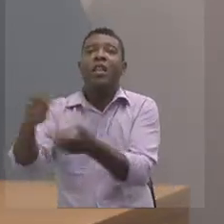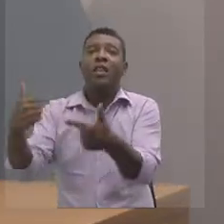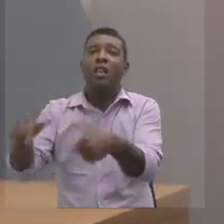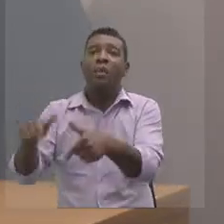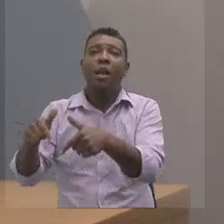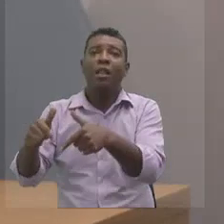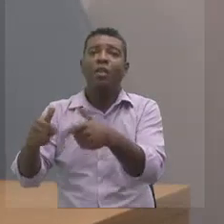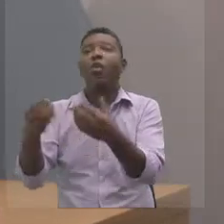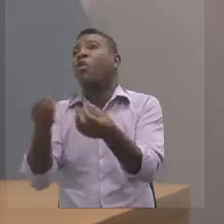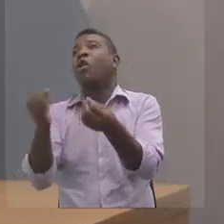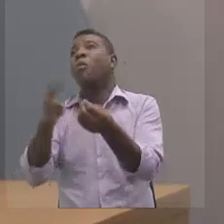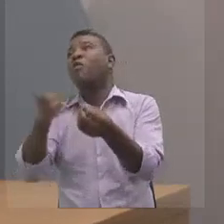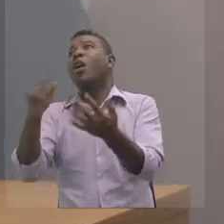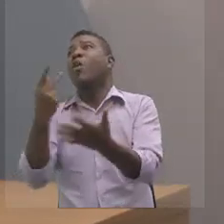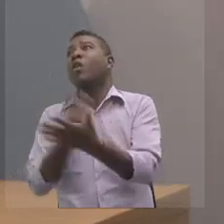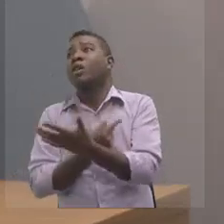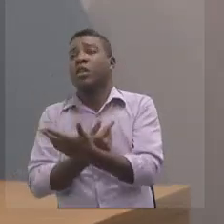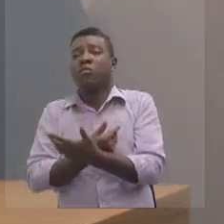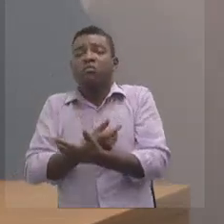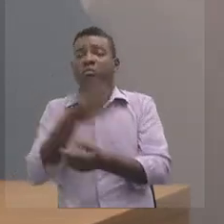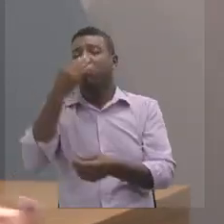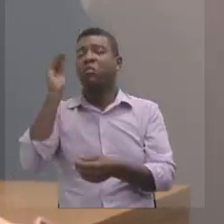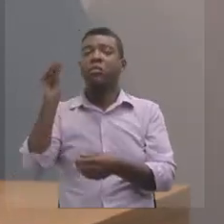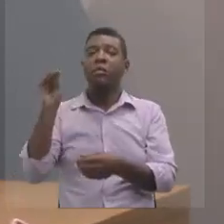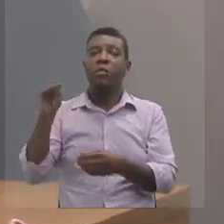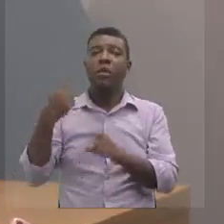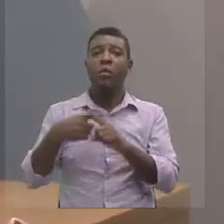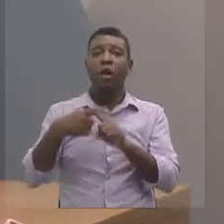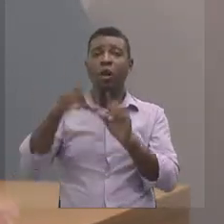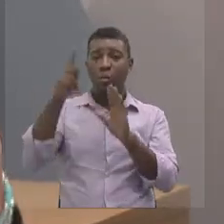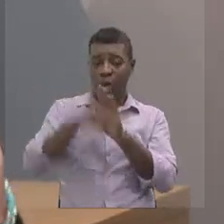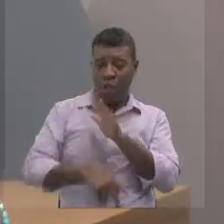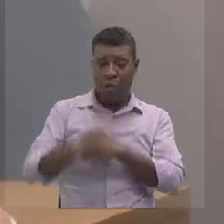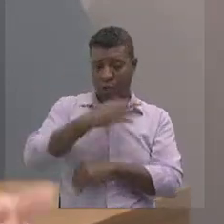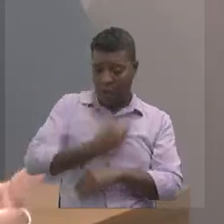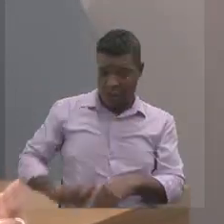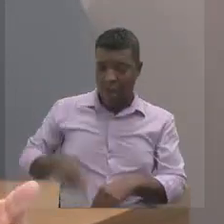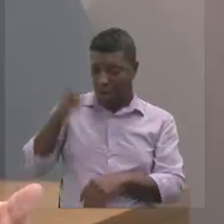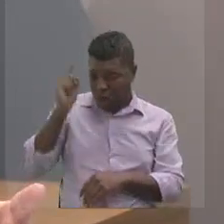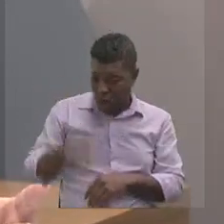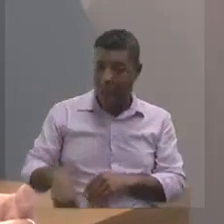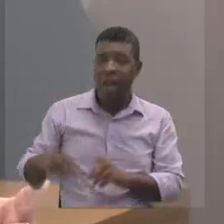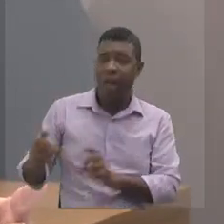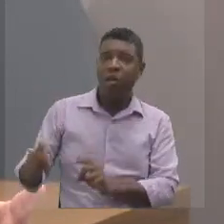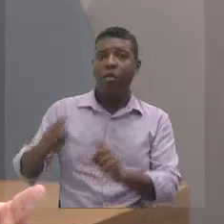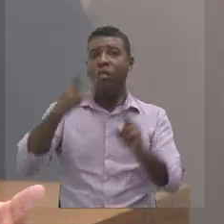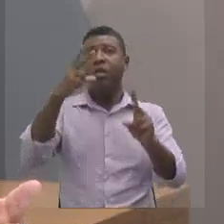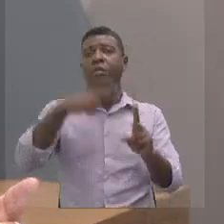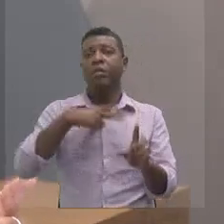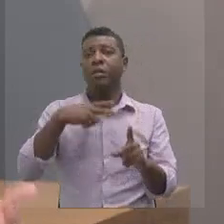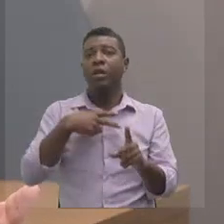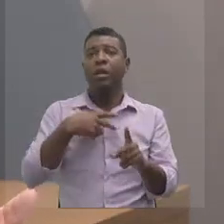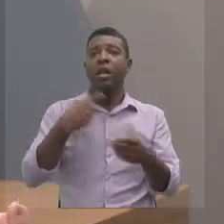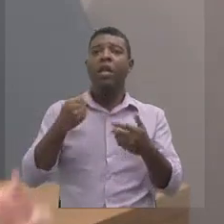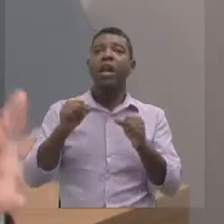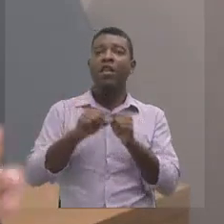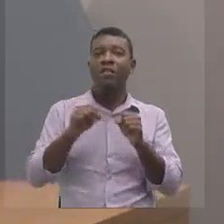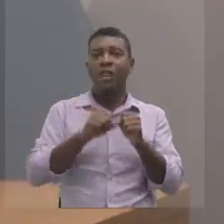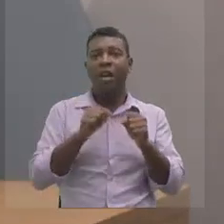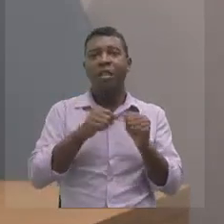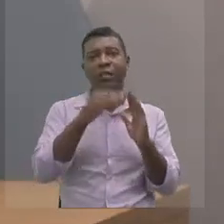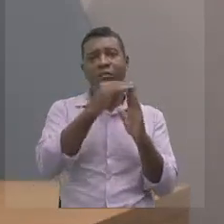feita porque o projeto do governo era privatização vocês conseguiram tocar toda a agenda da privatização